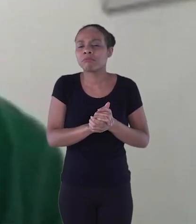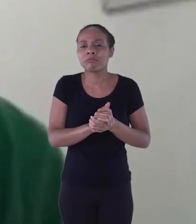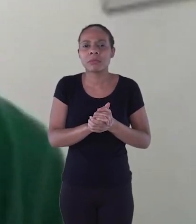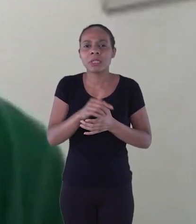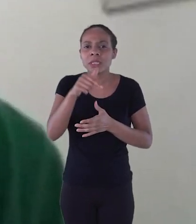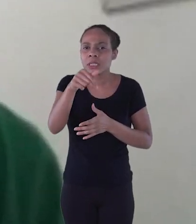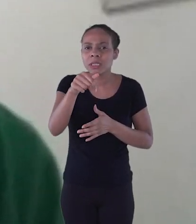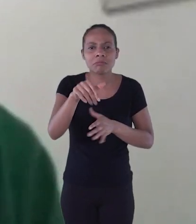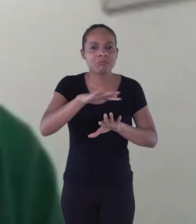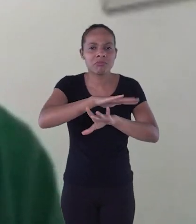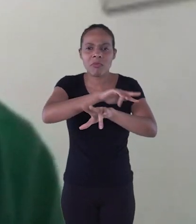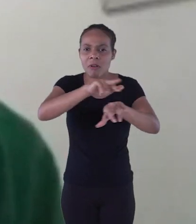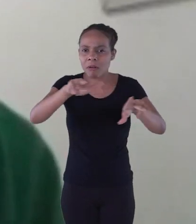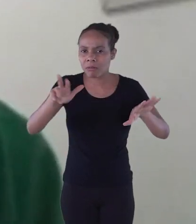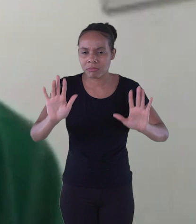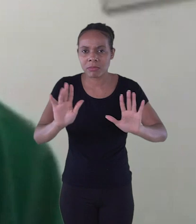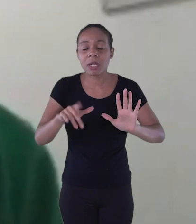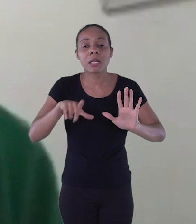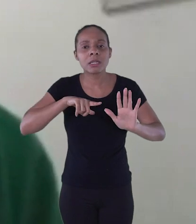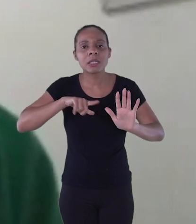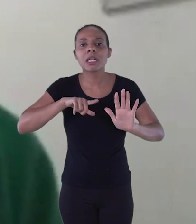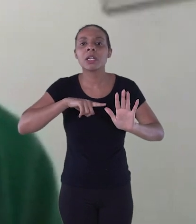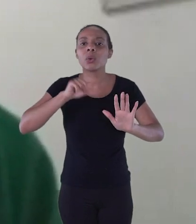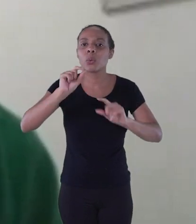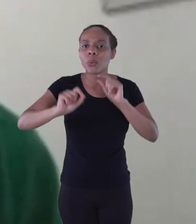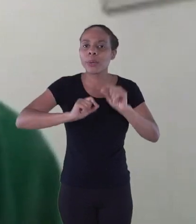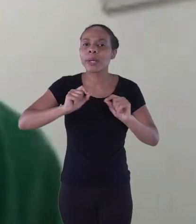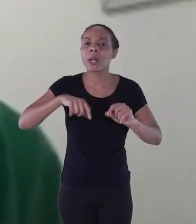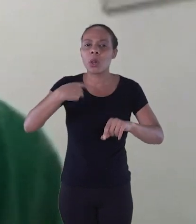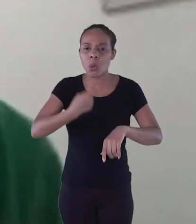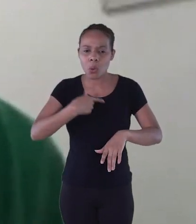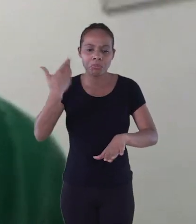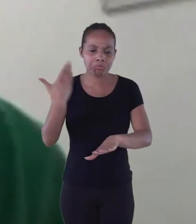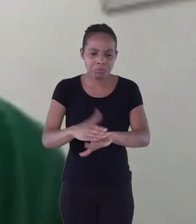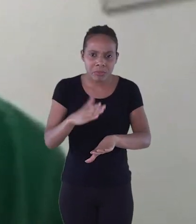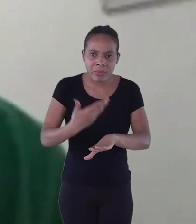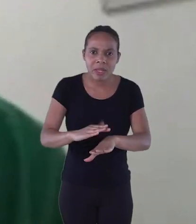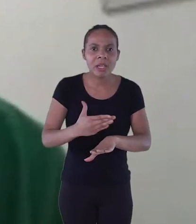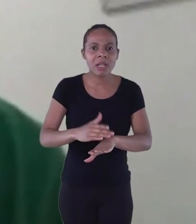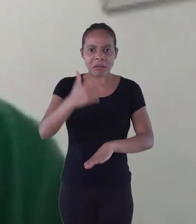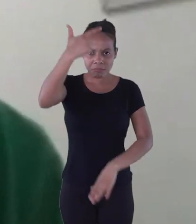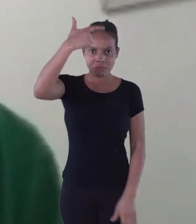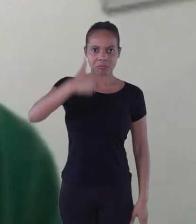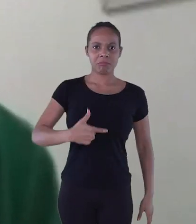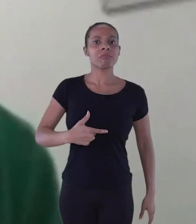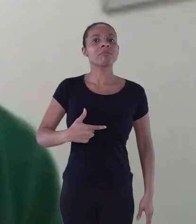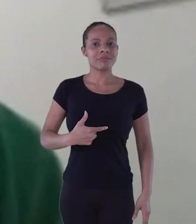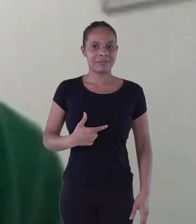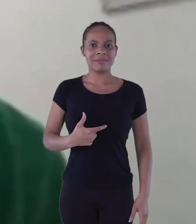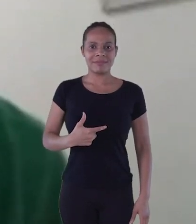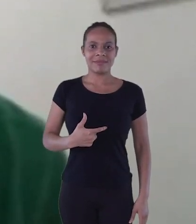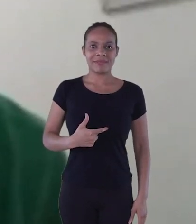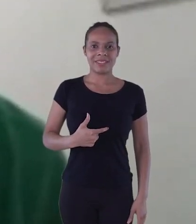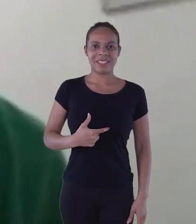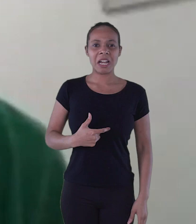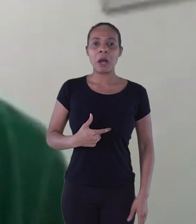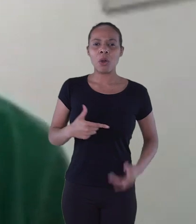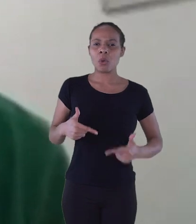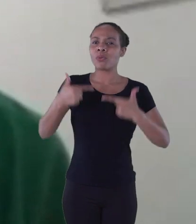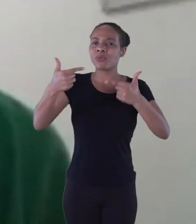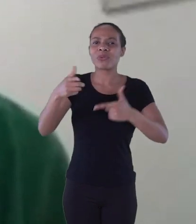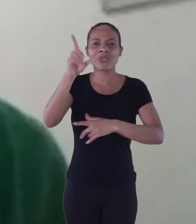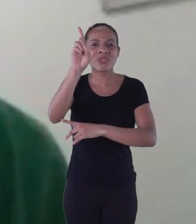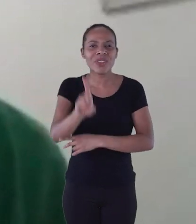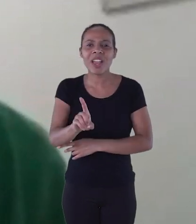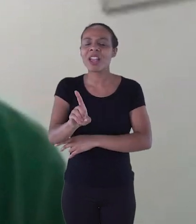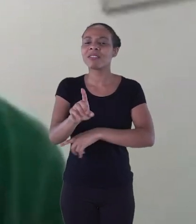pela imaginação, pela incorporação, né, da cidadania negra, da cidadania plena, para um Brasil,